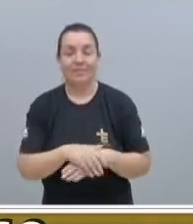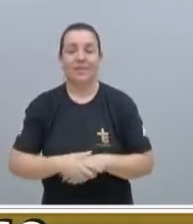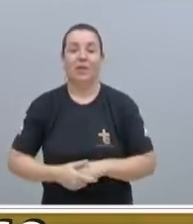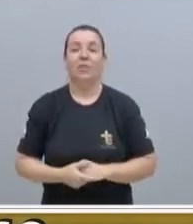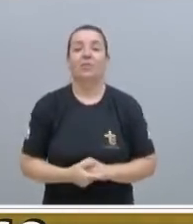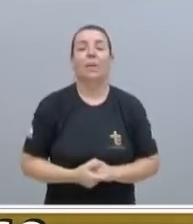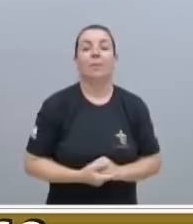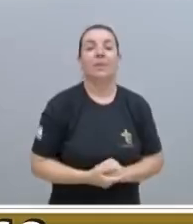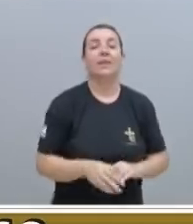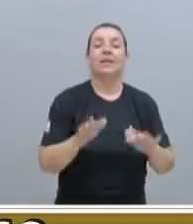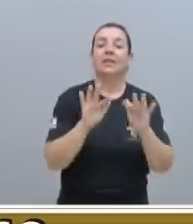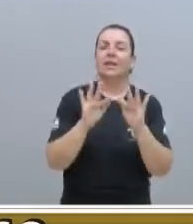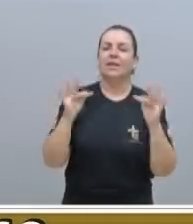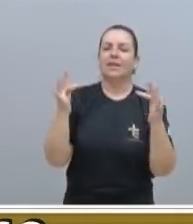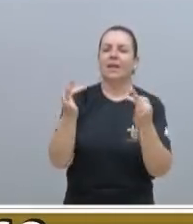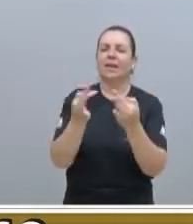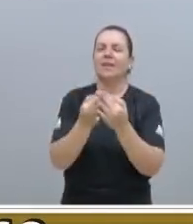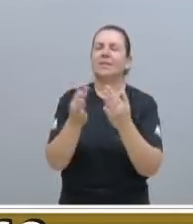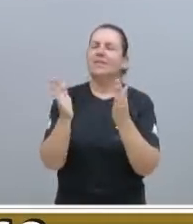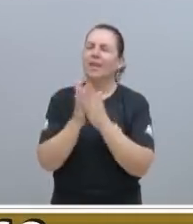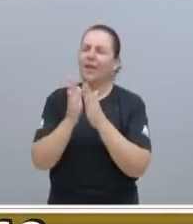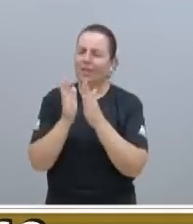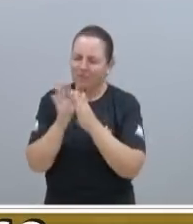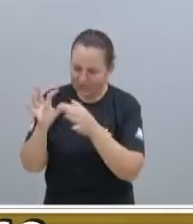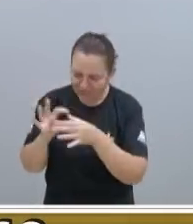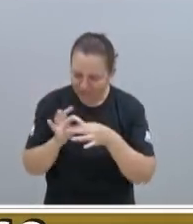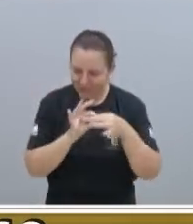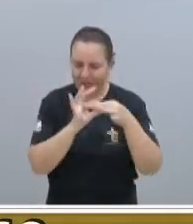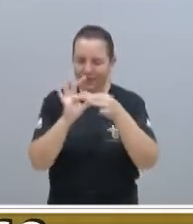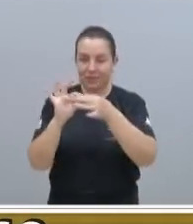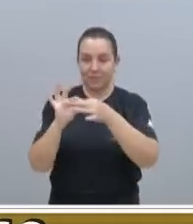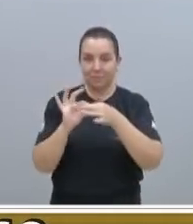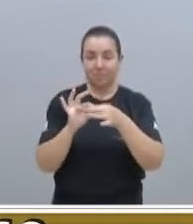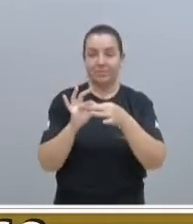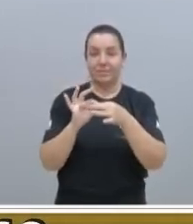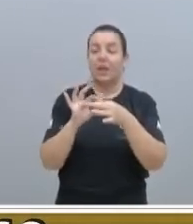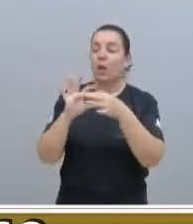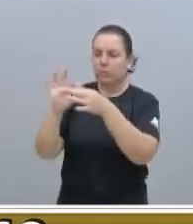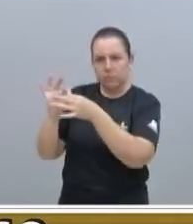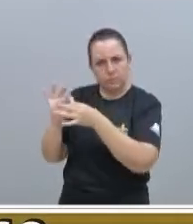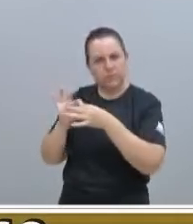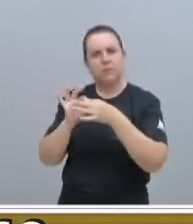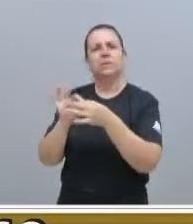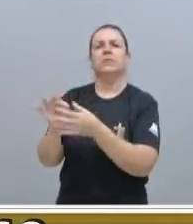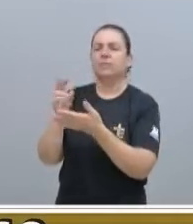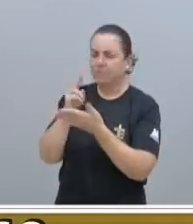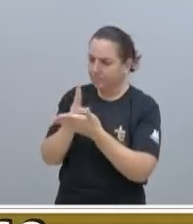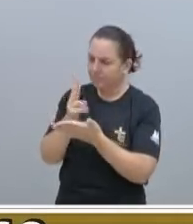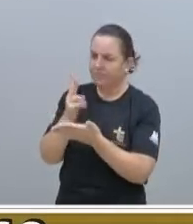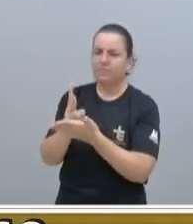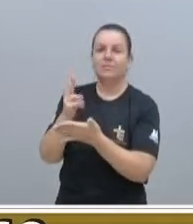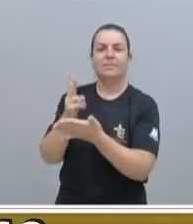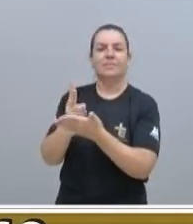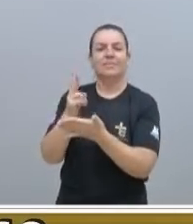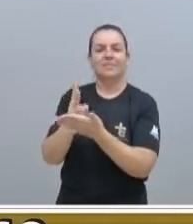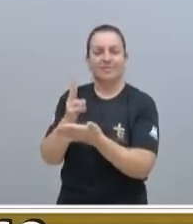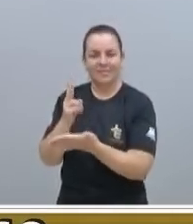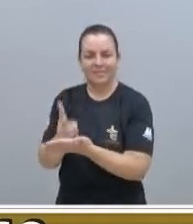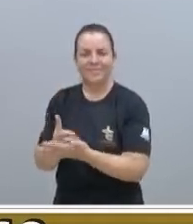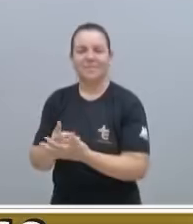com a minha que rança unita o menina sempre